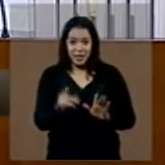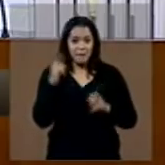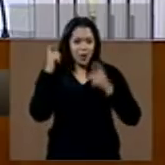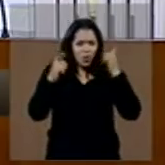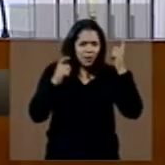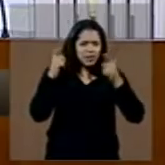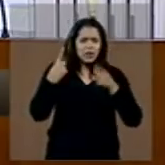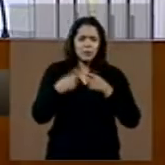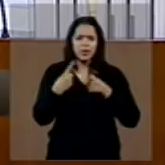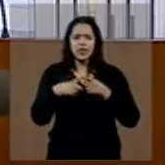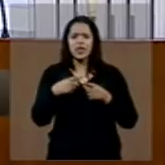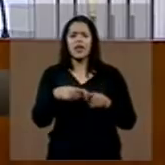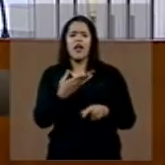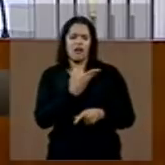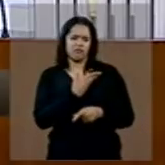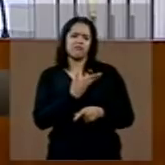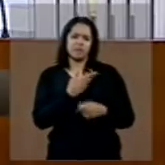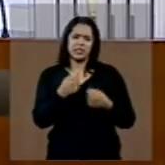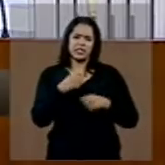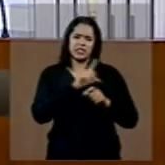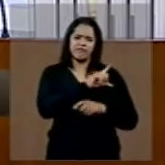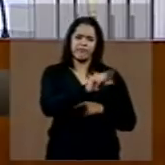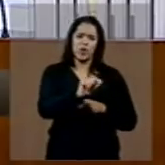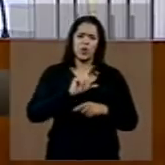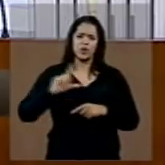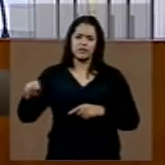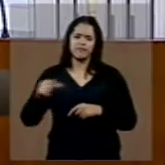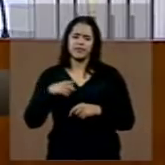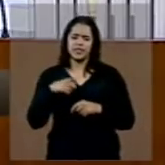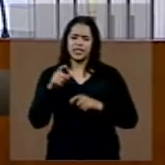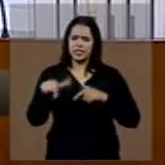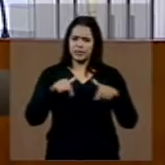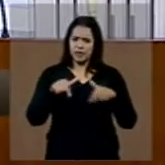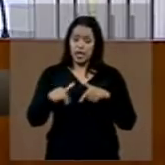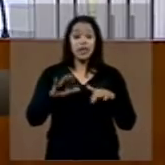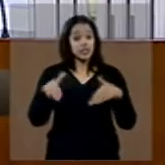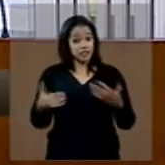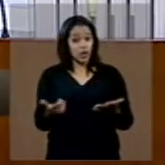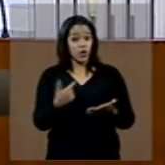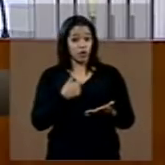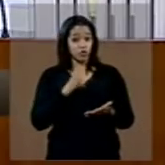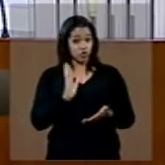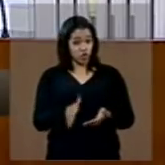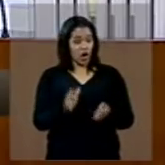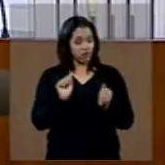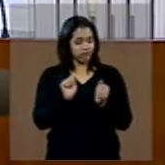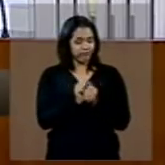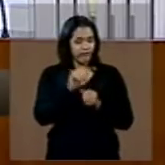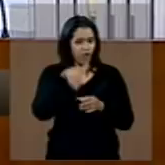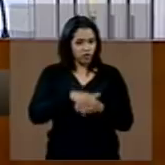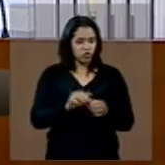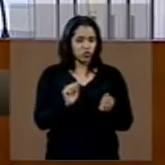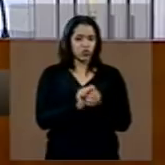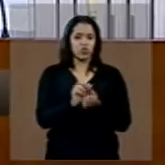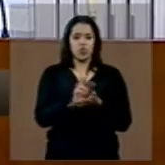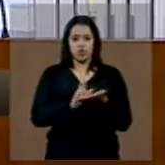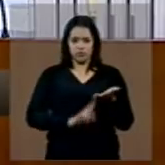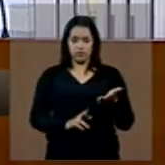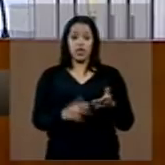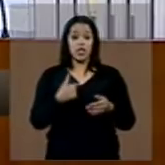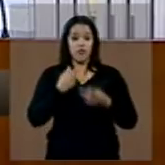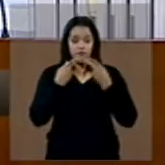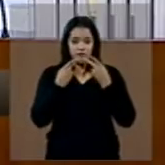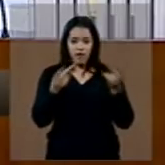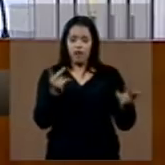colegas que têm que ir ao Tribunal Superior Eleitoral, que tem sessão, né? Então, eu digo que acompanho o relator, inclusive na conversão, e proclamo